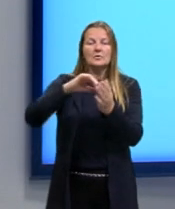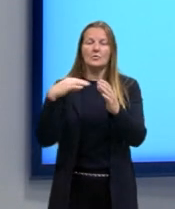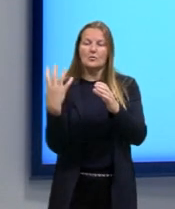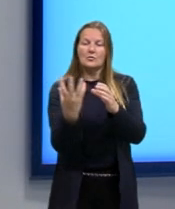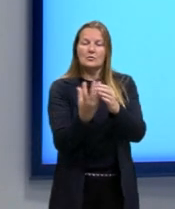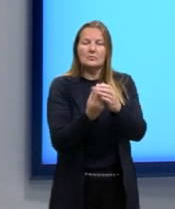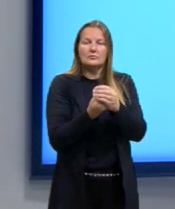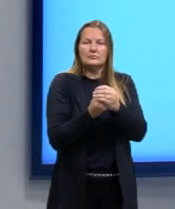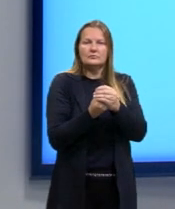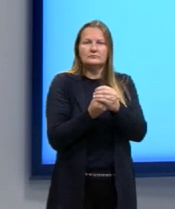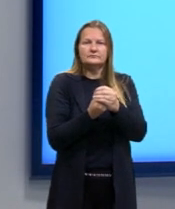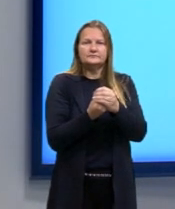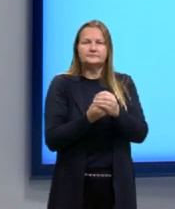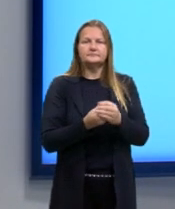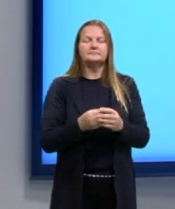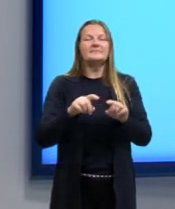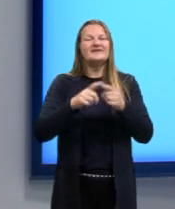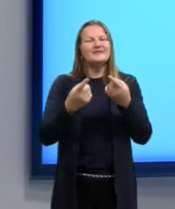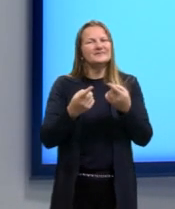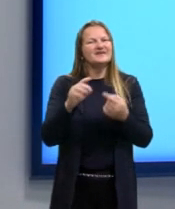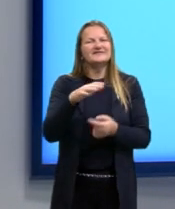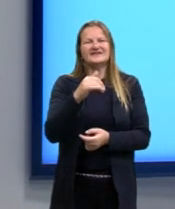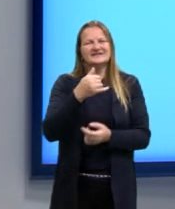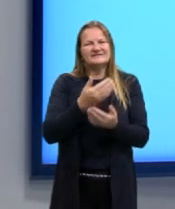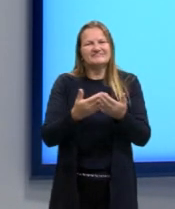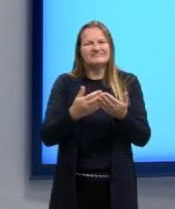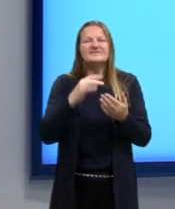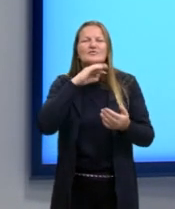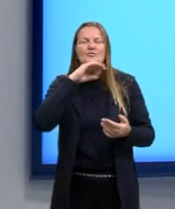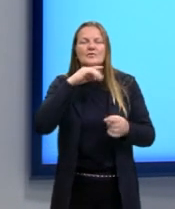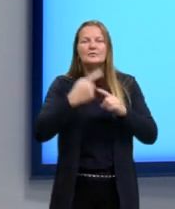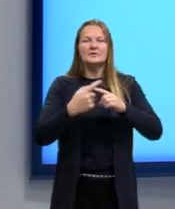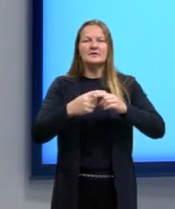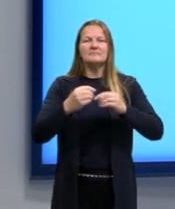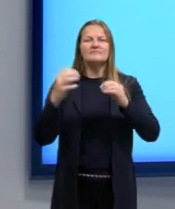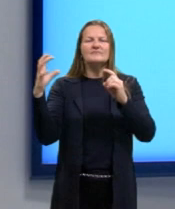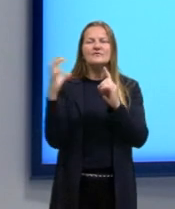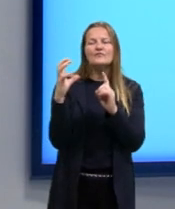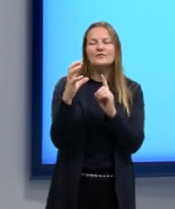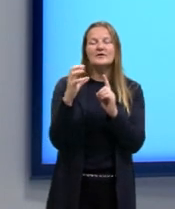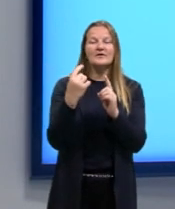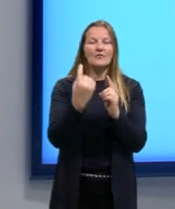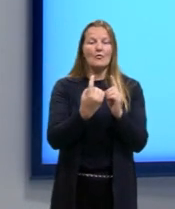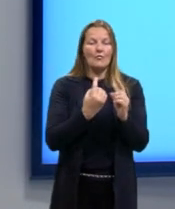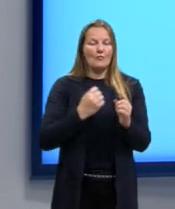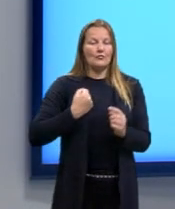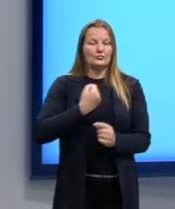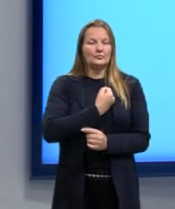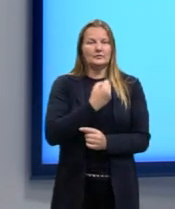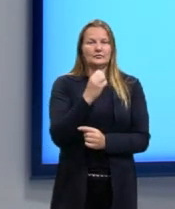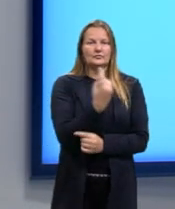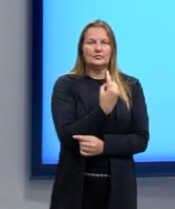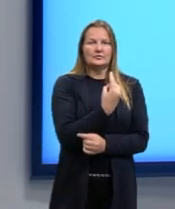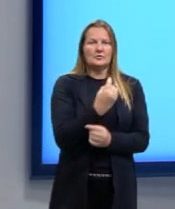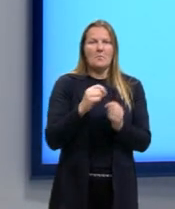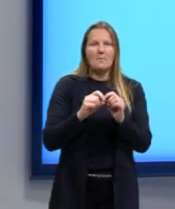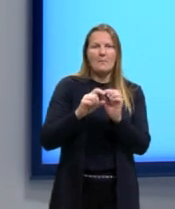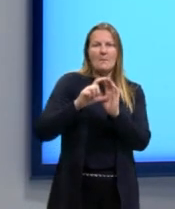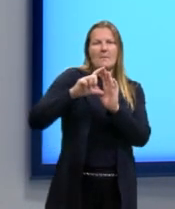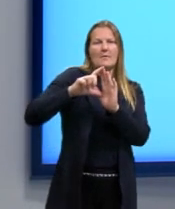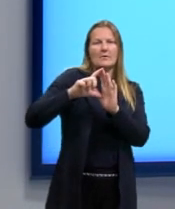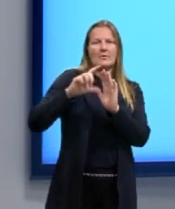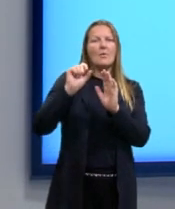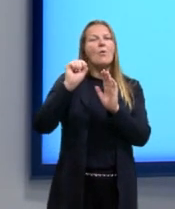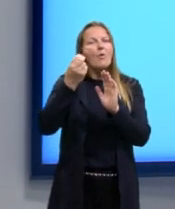mas tenha desvantagem de ser influenciada por valores individuais que são muito maiores ou